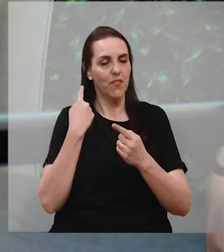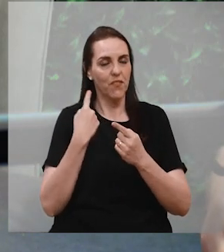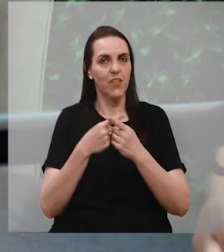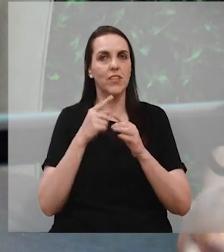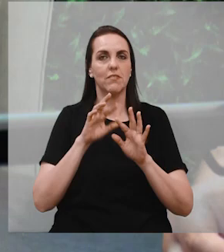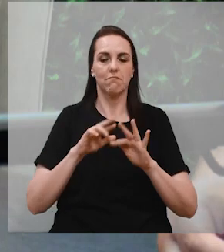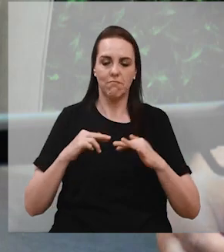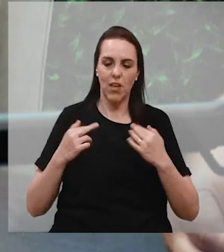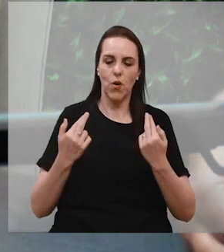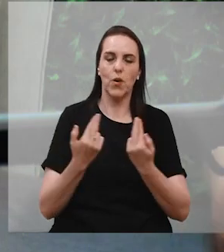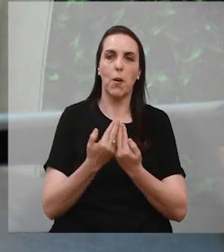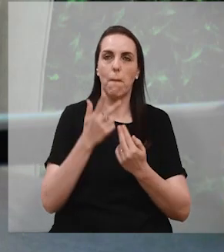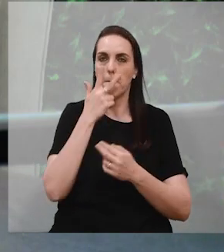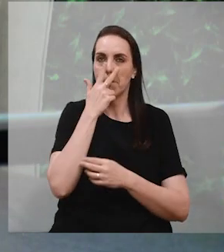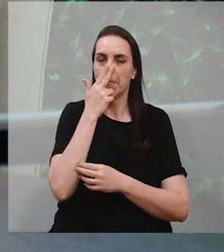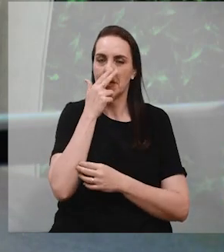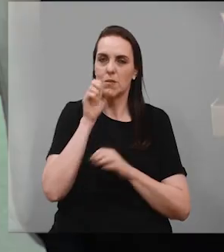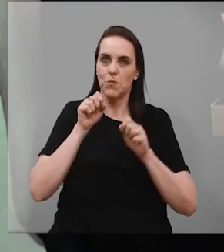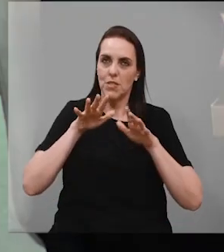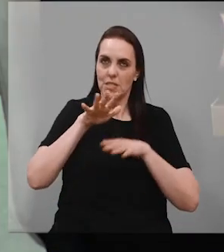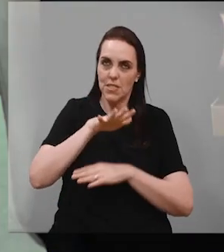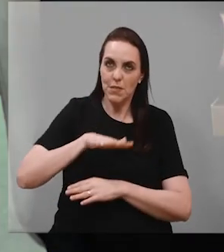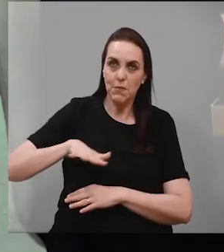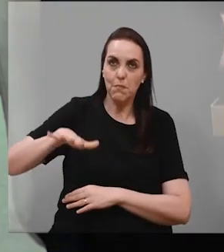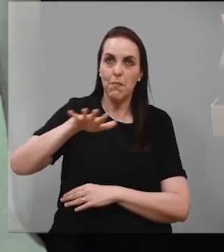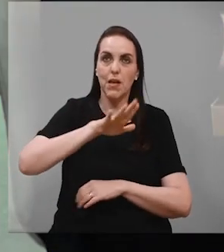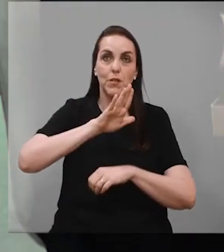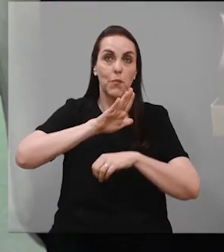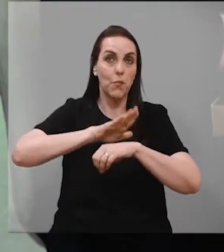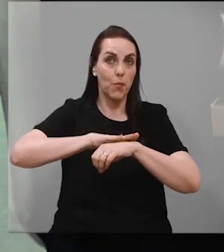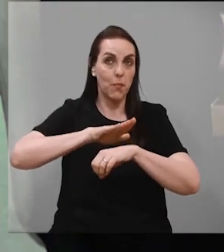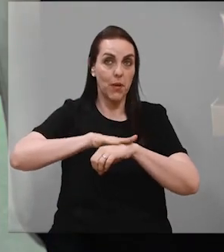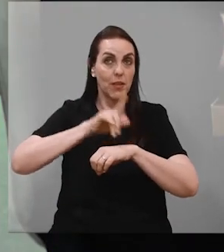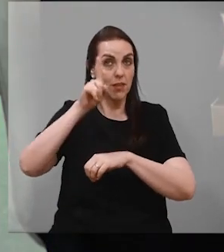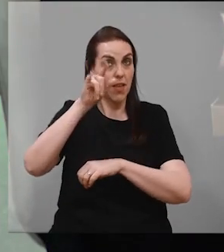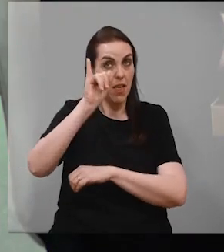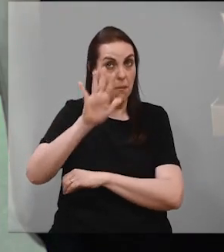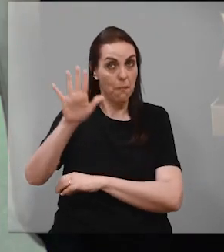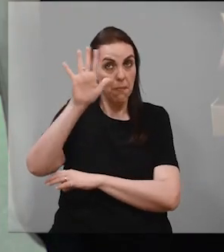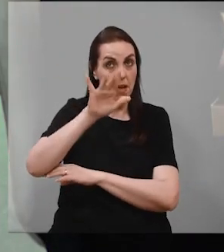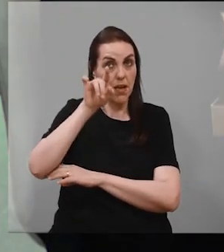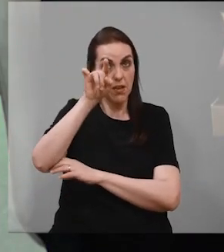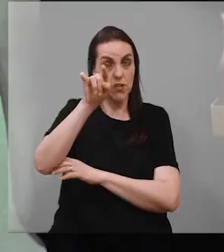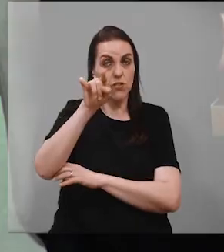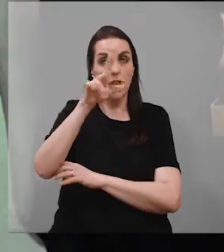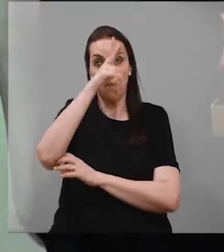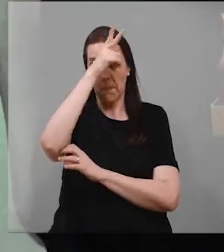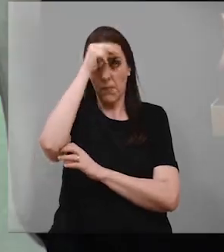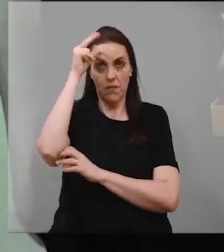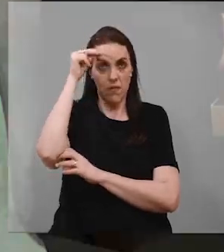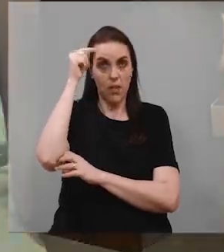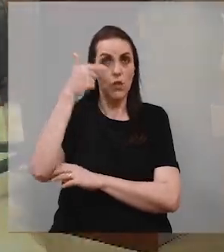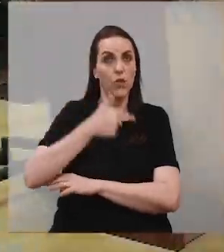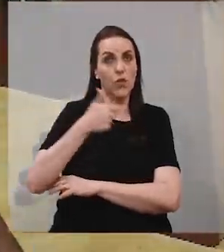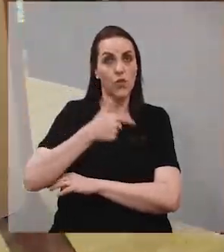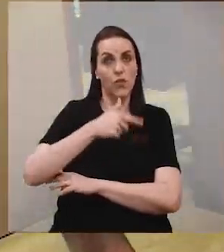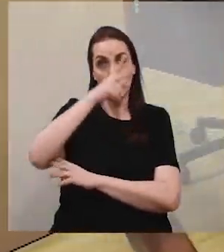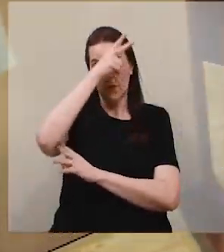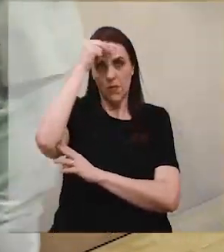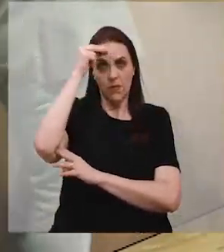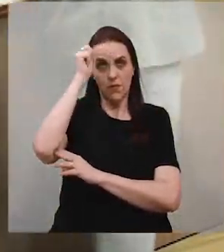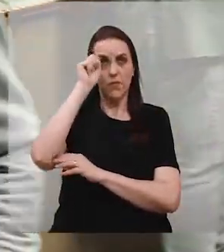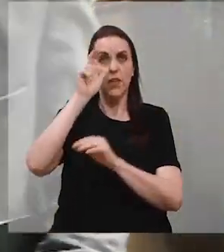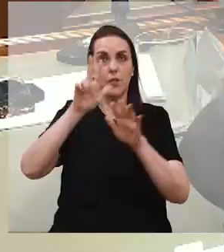reuniu no mesmo espaço, no mesmo momento, né? A gente pode ver as imagens, os candidatos a prefeito e vice-prefeito